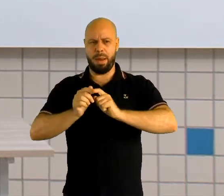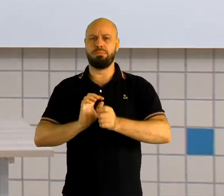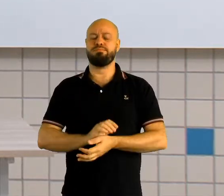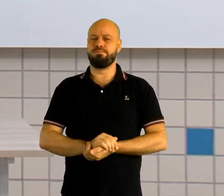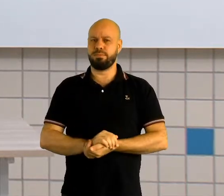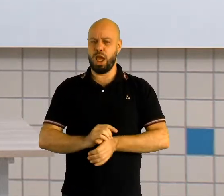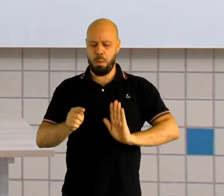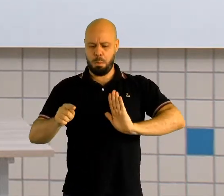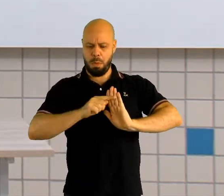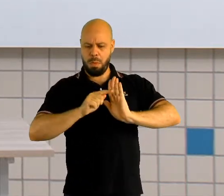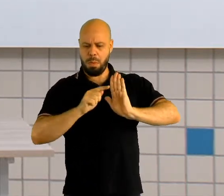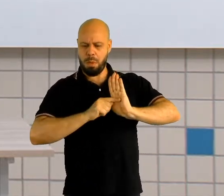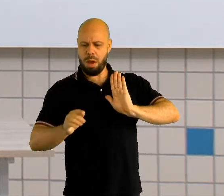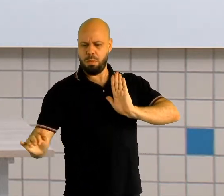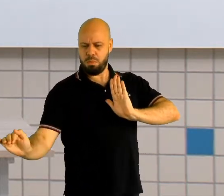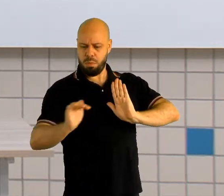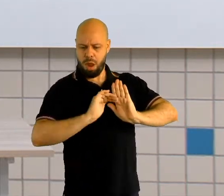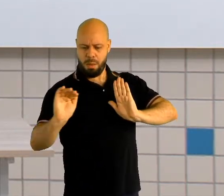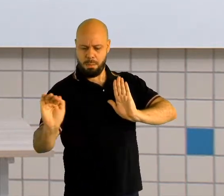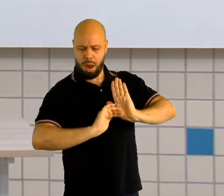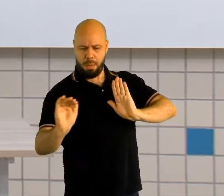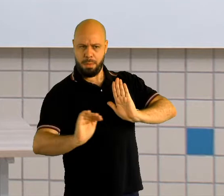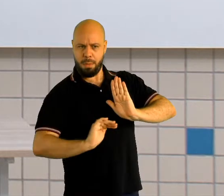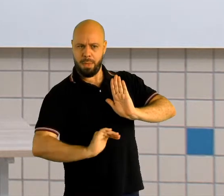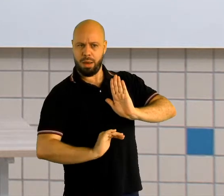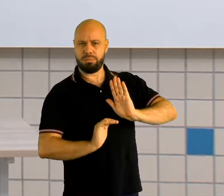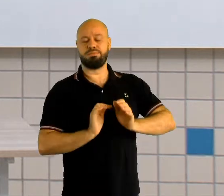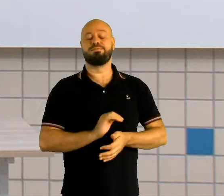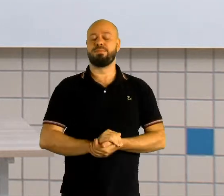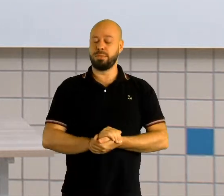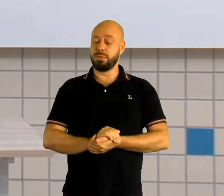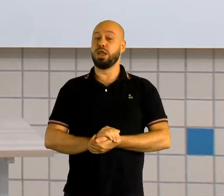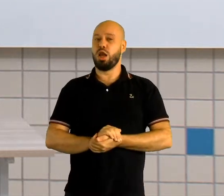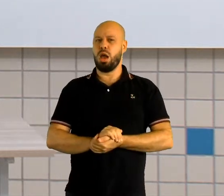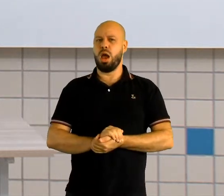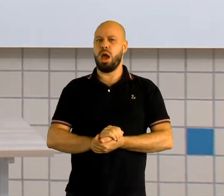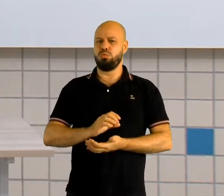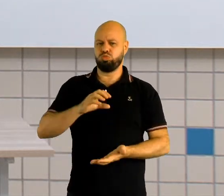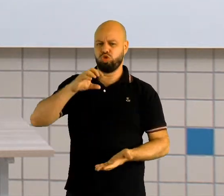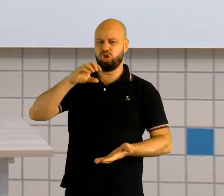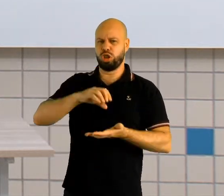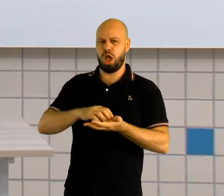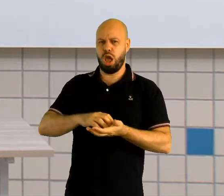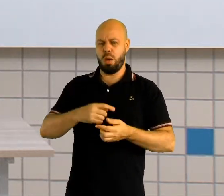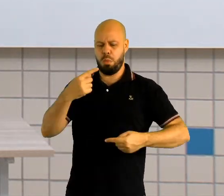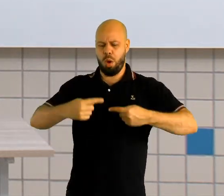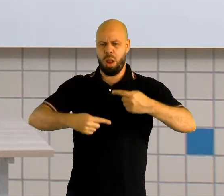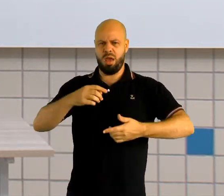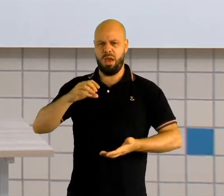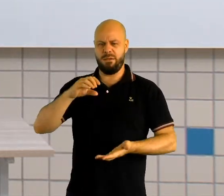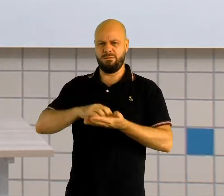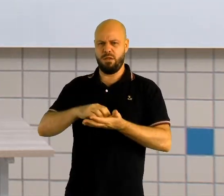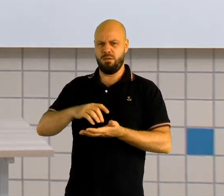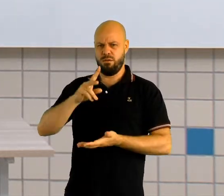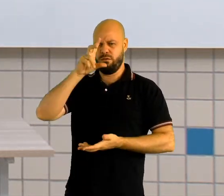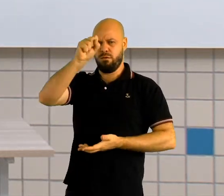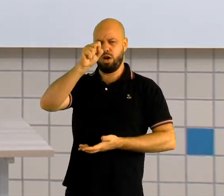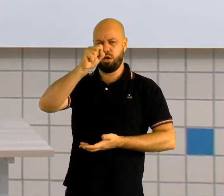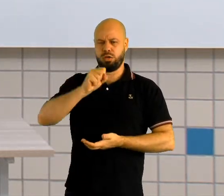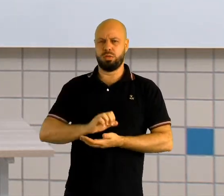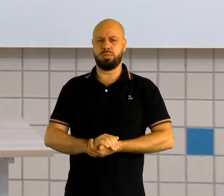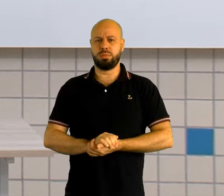questões. Um poder político forte, centralizado, e também um